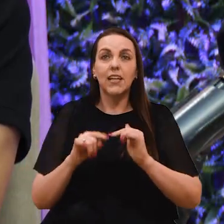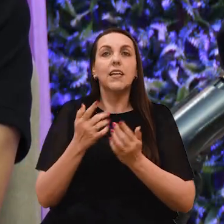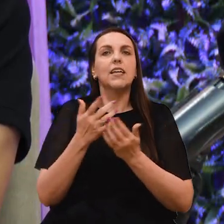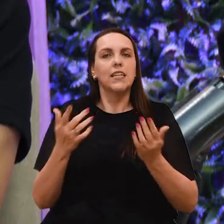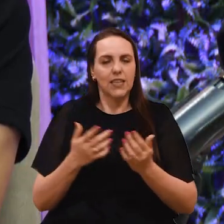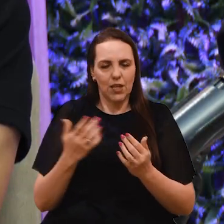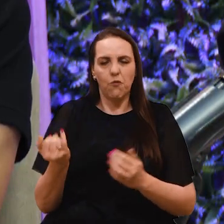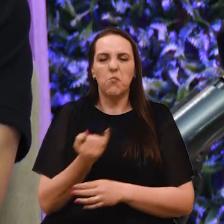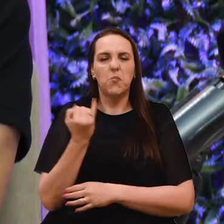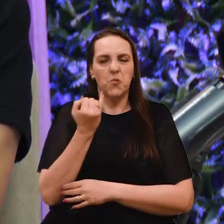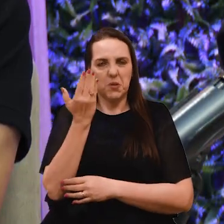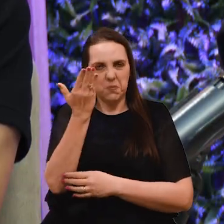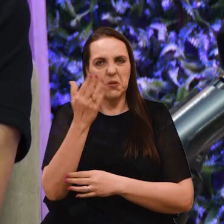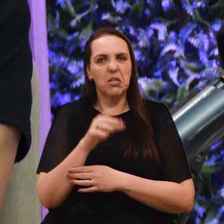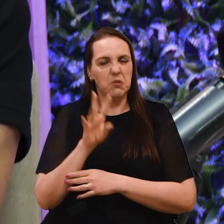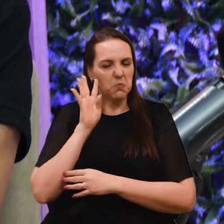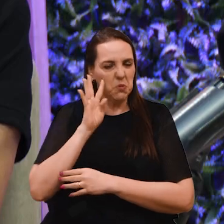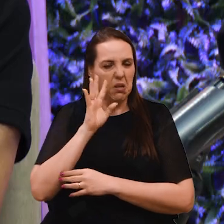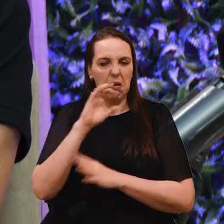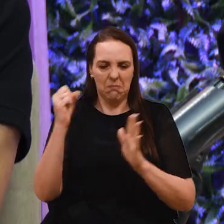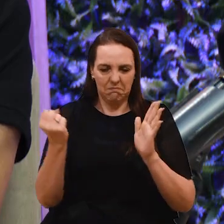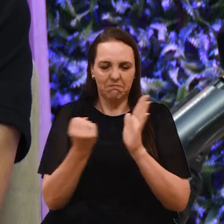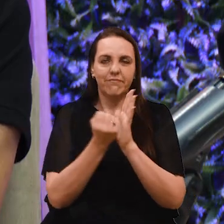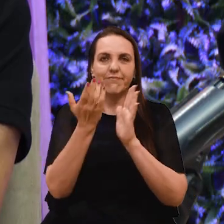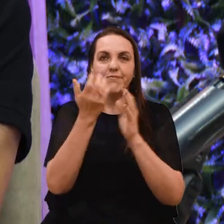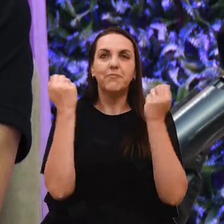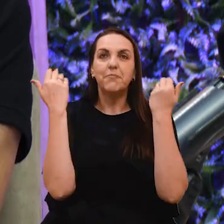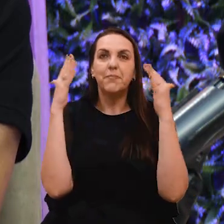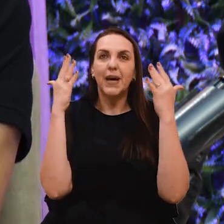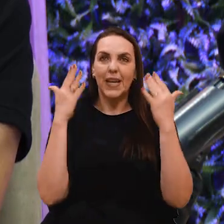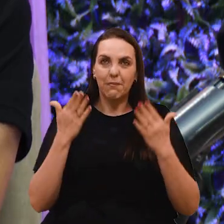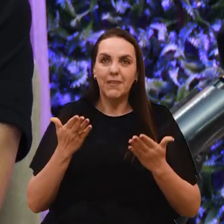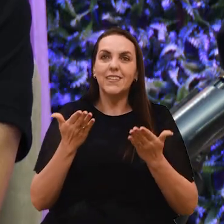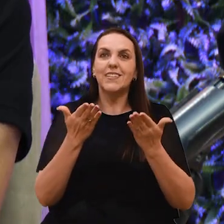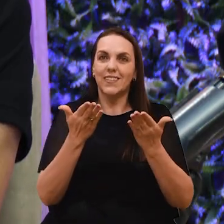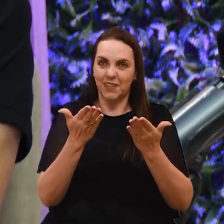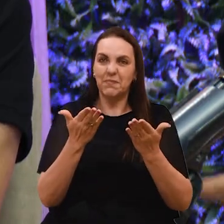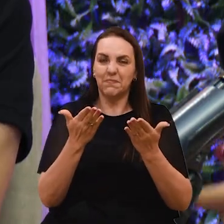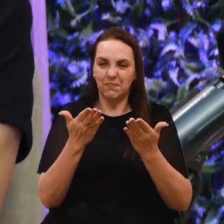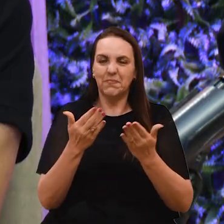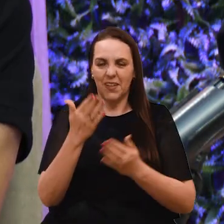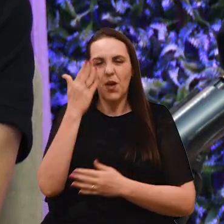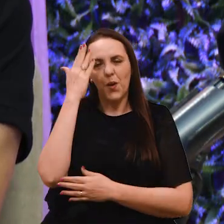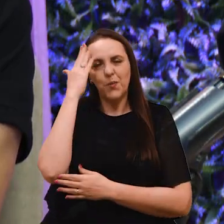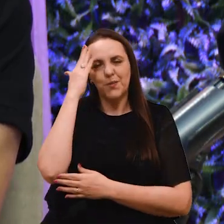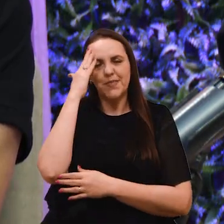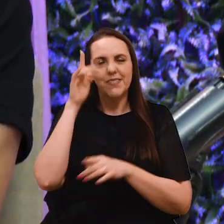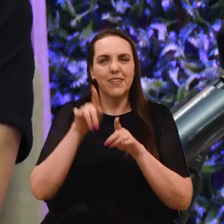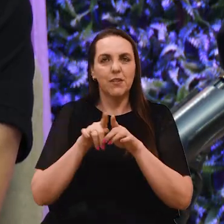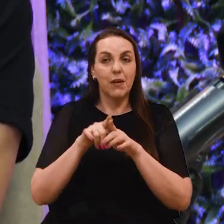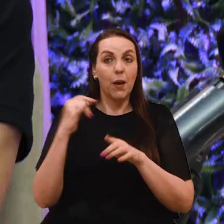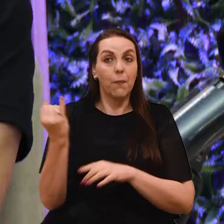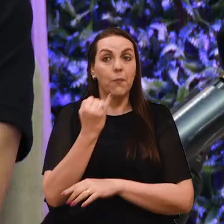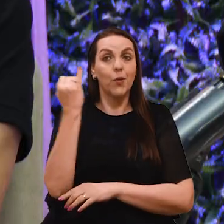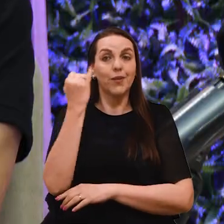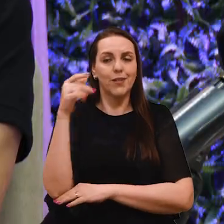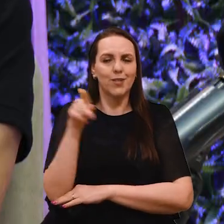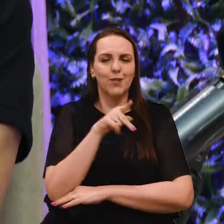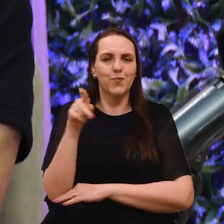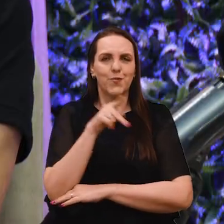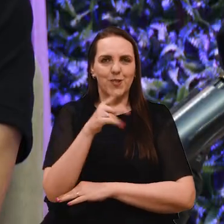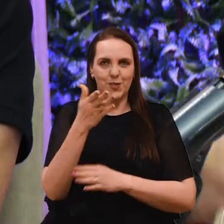muito significativo esse desenho. Quero parabenizar. Eu sei também a importância do professor numa